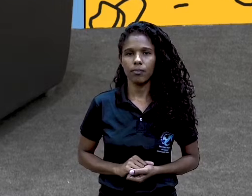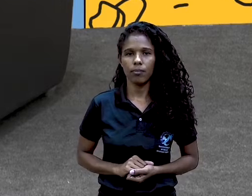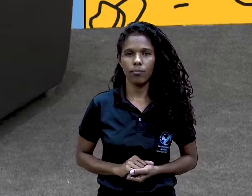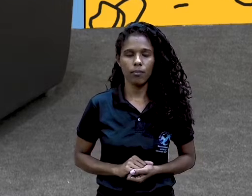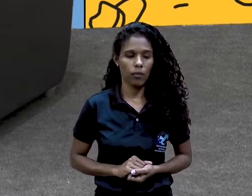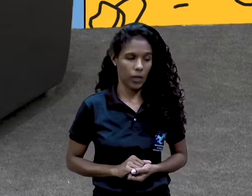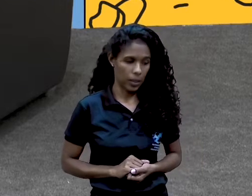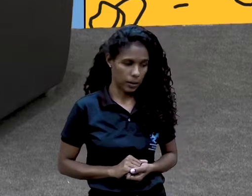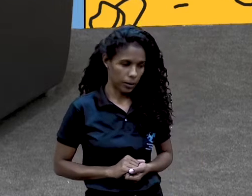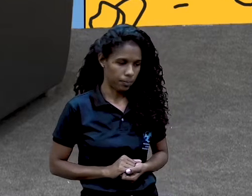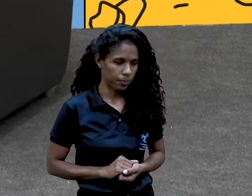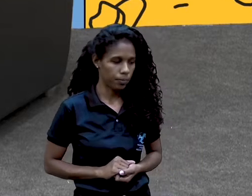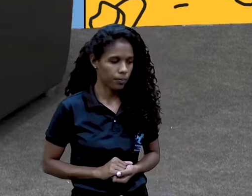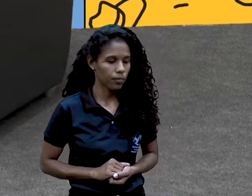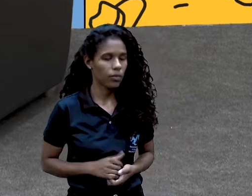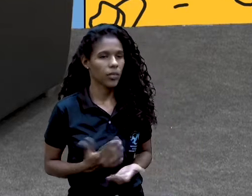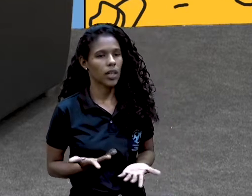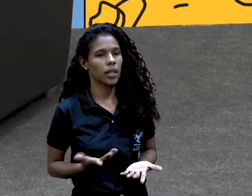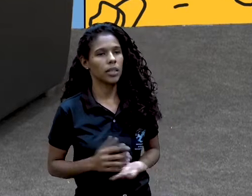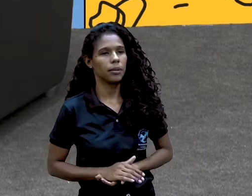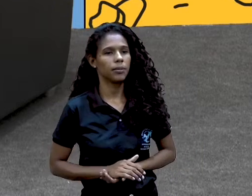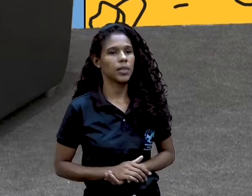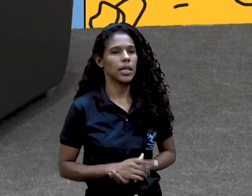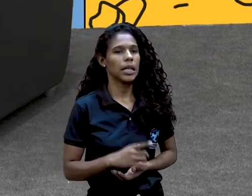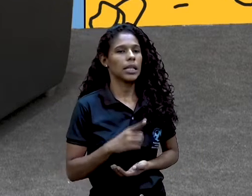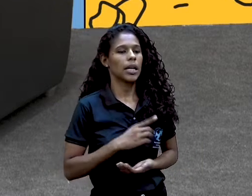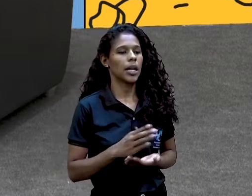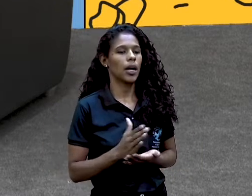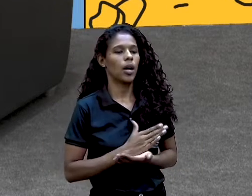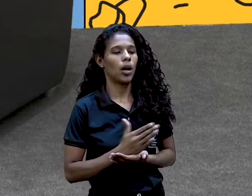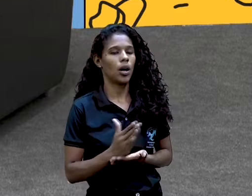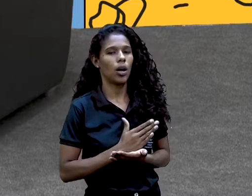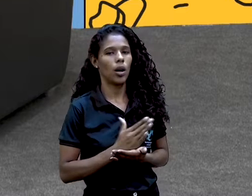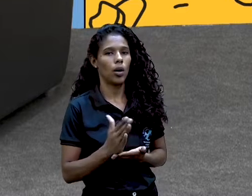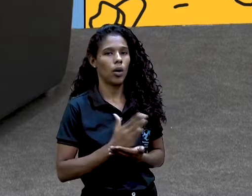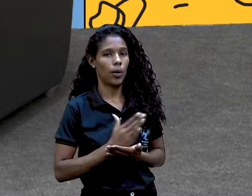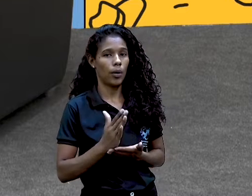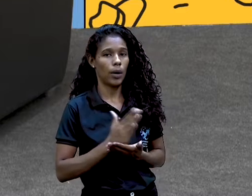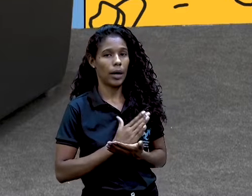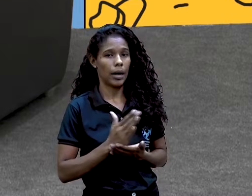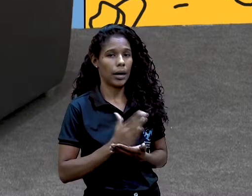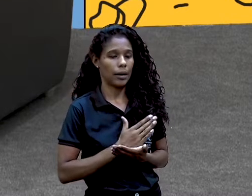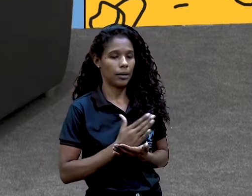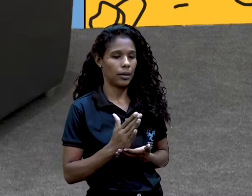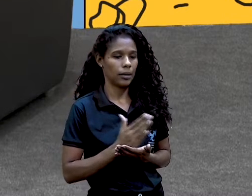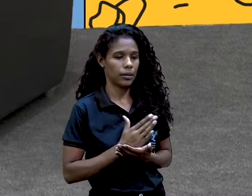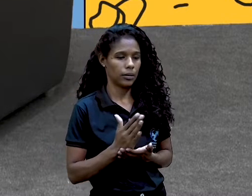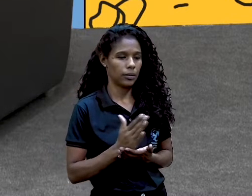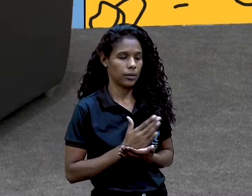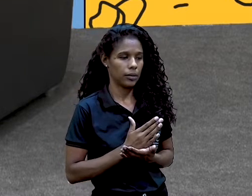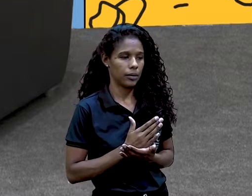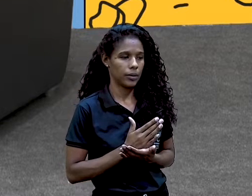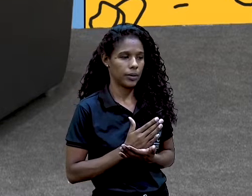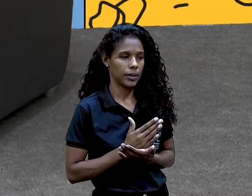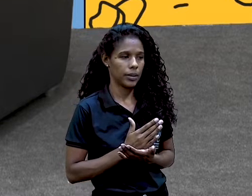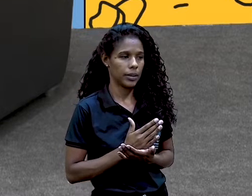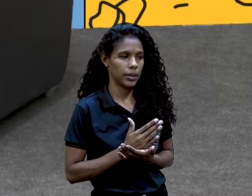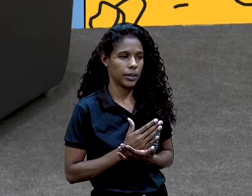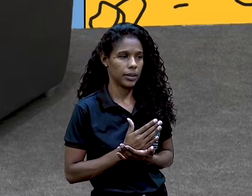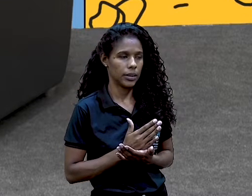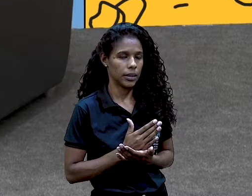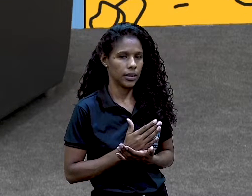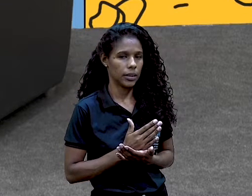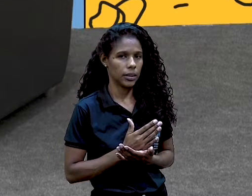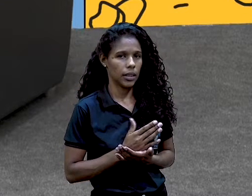Existem casos de pais que incentivam o filho em um empreendedorismo na infância e, na realidade, não era o que a